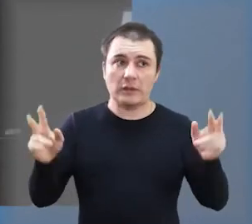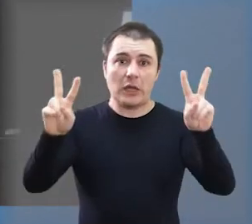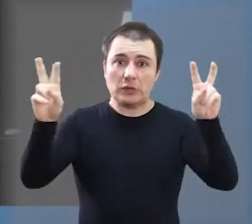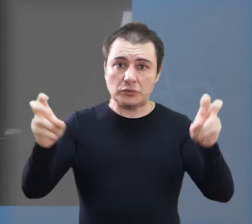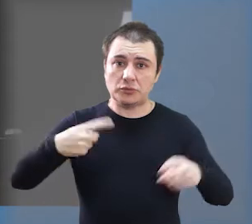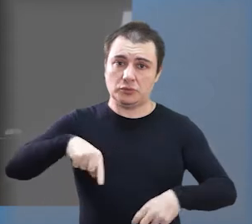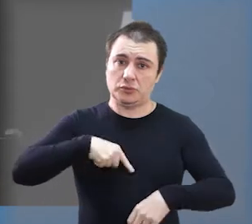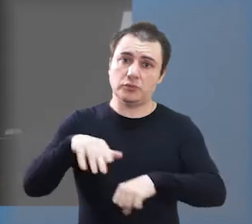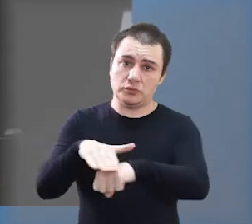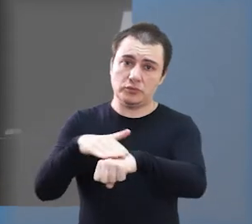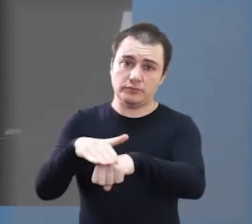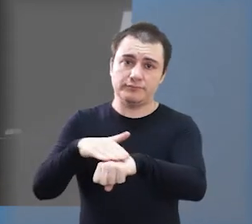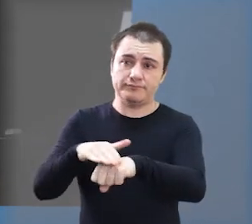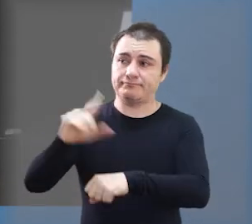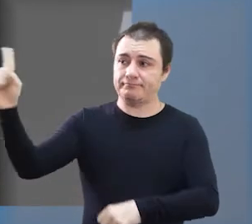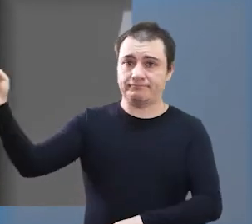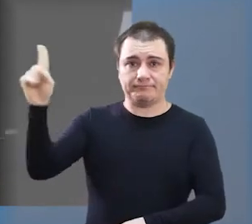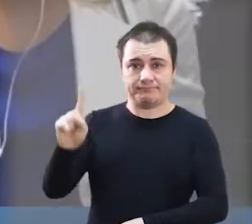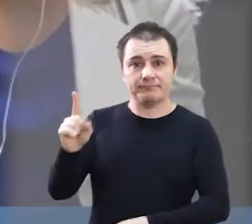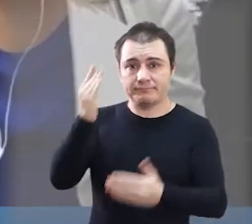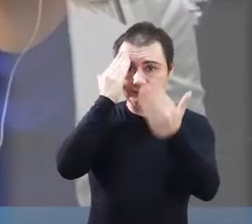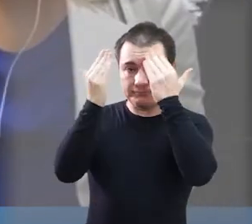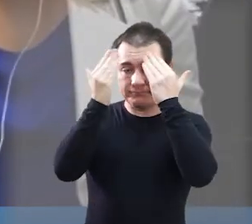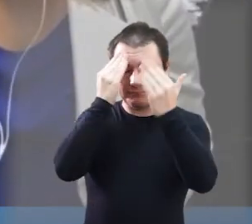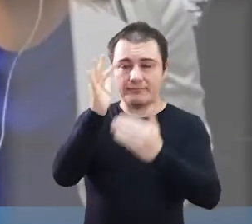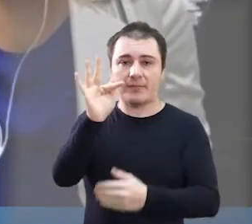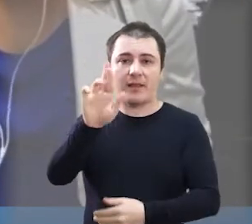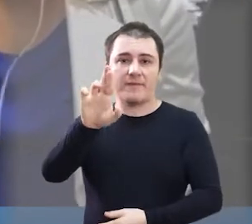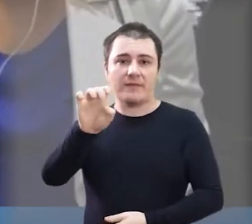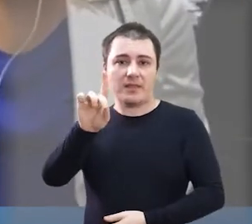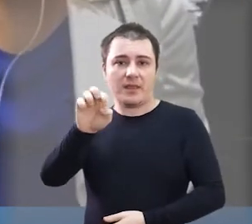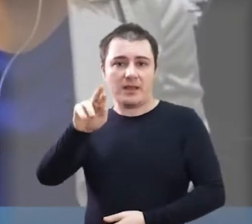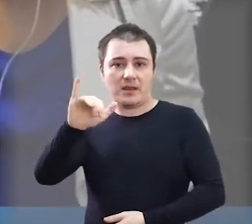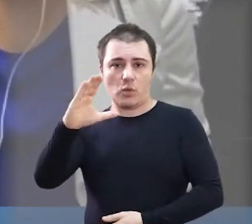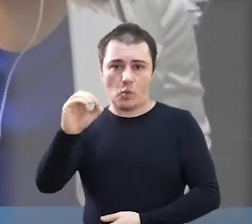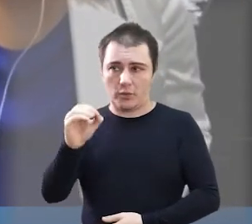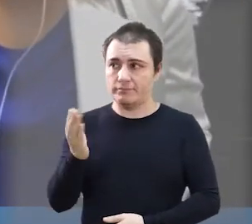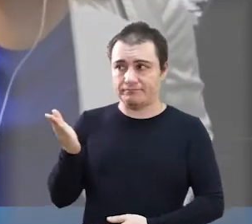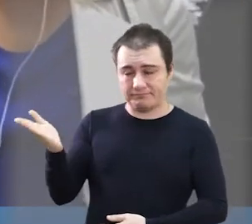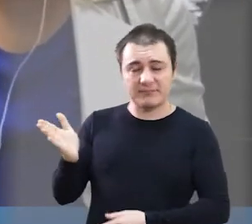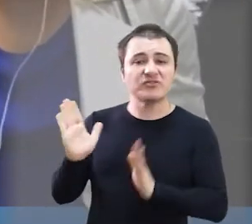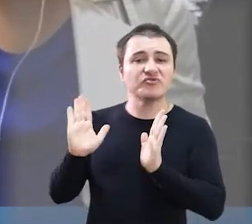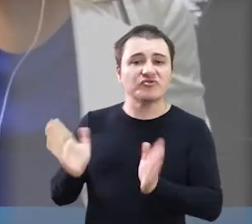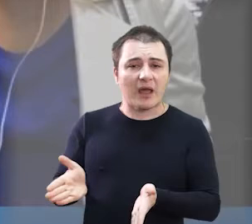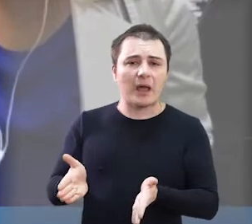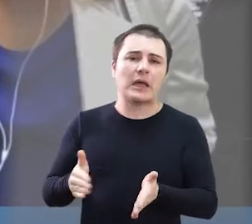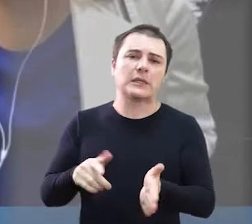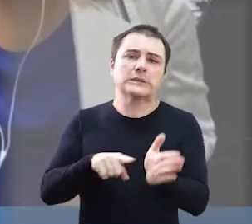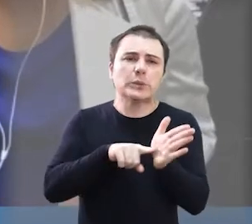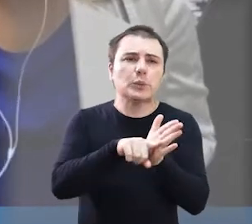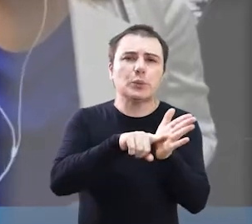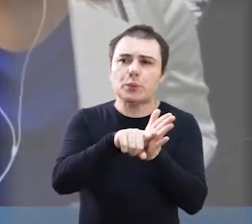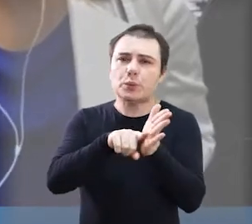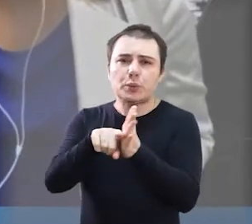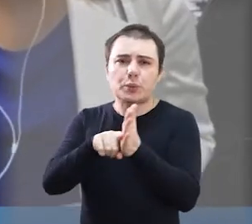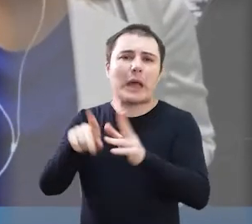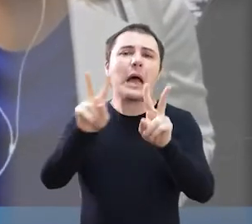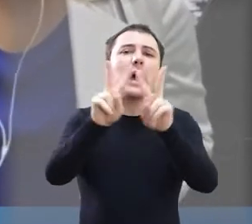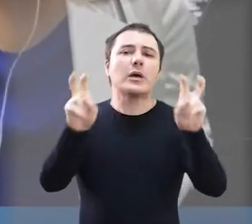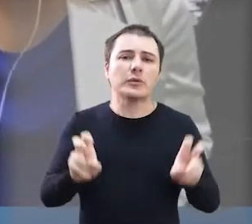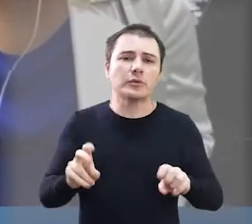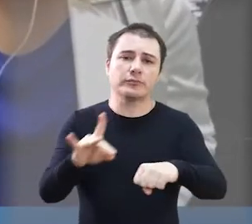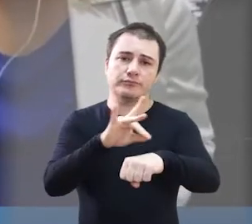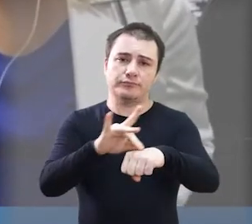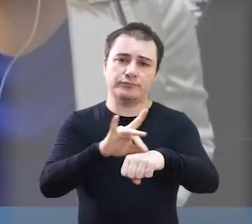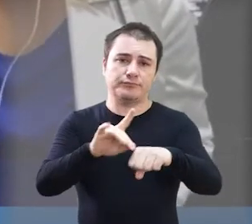o assunto, hoje nós vamos conversar com o psicólogo Frederico Yamada, que nos últimos anos tem investigado a questão